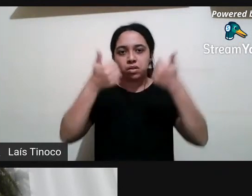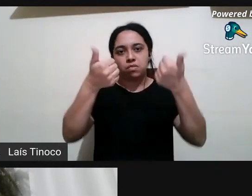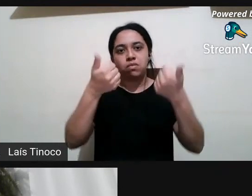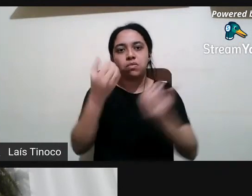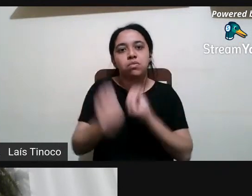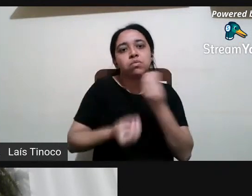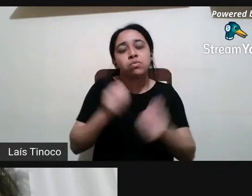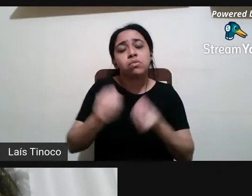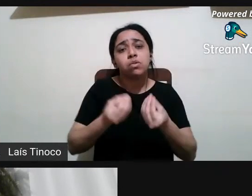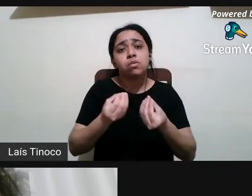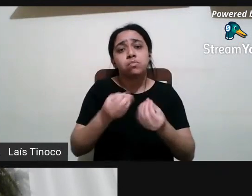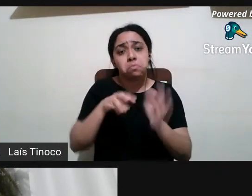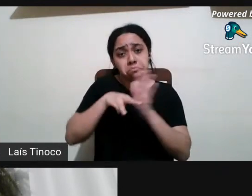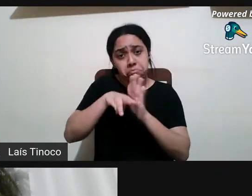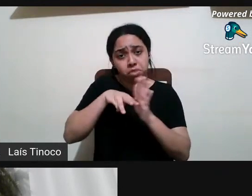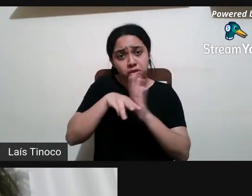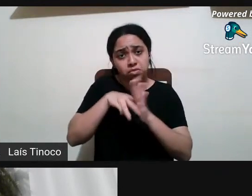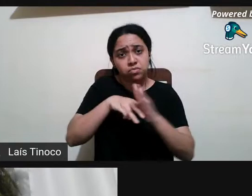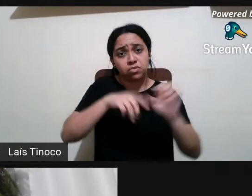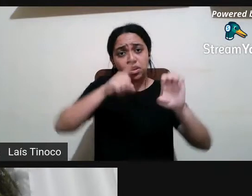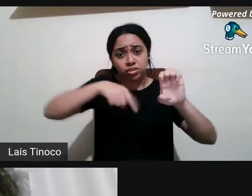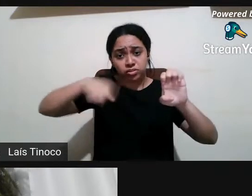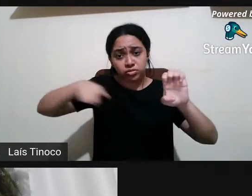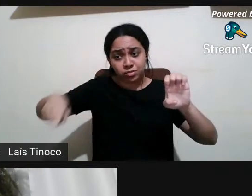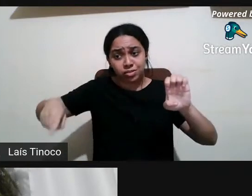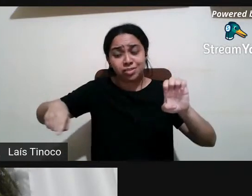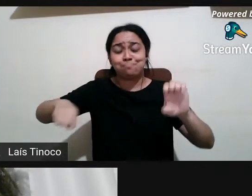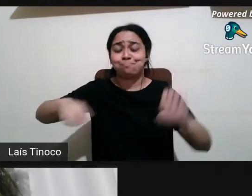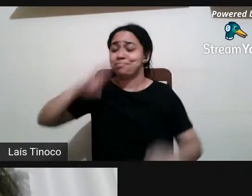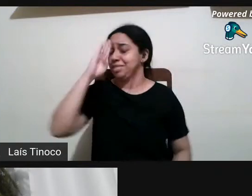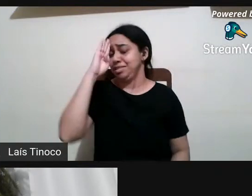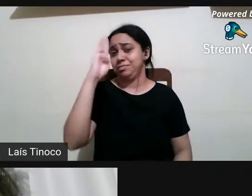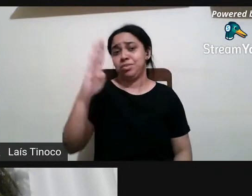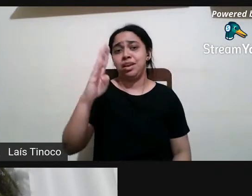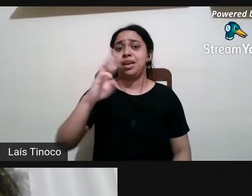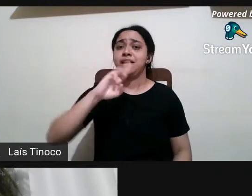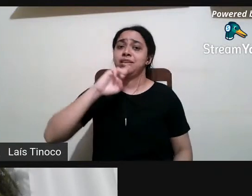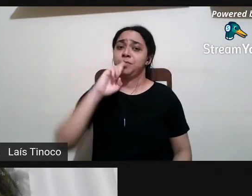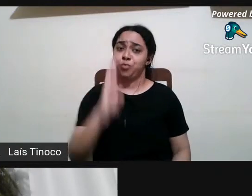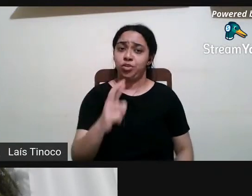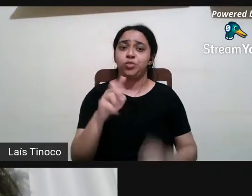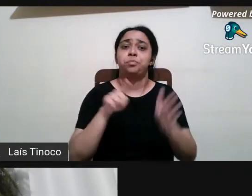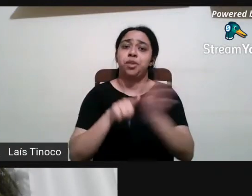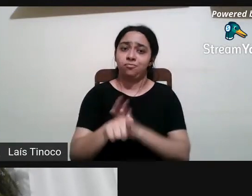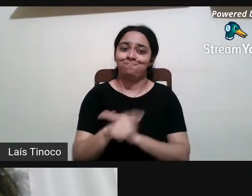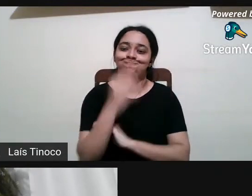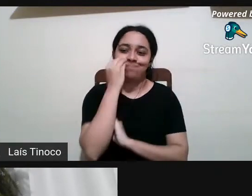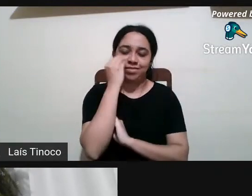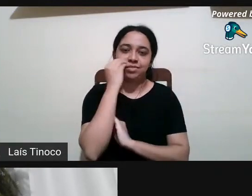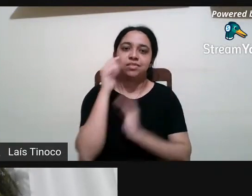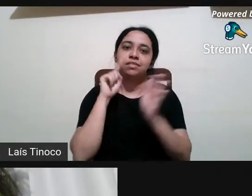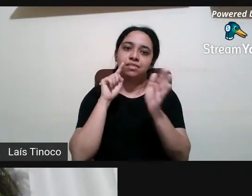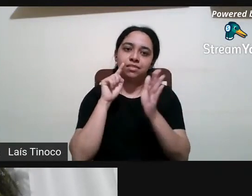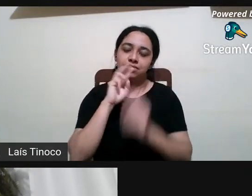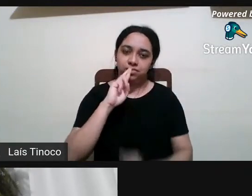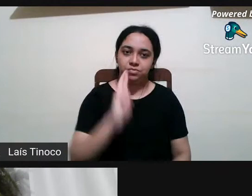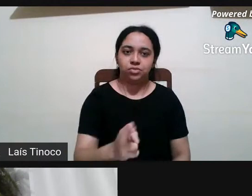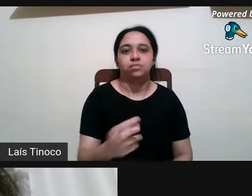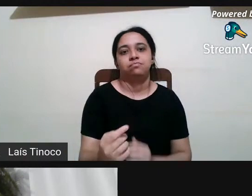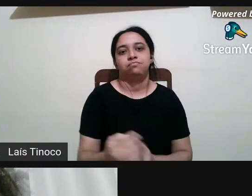estatístico que responda à sua pergunta. Você precisa ter uma pergunta e tentar respondê-la.